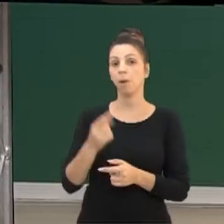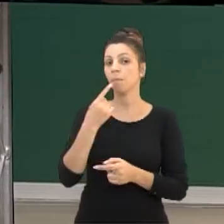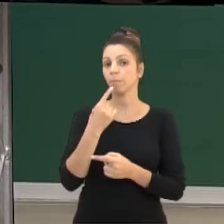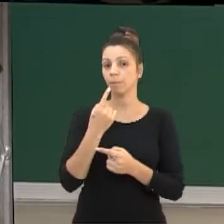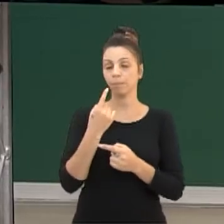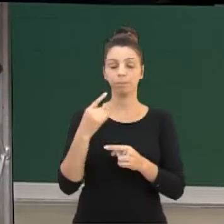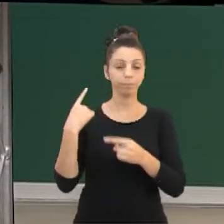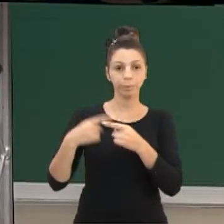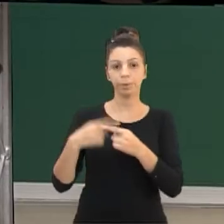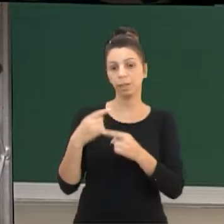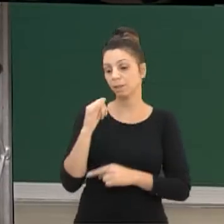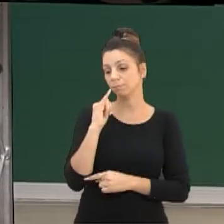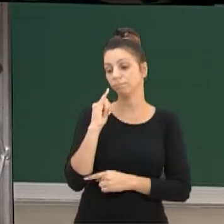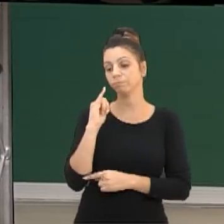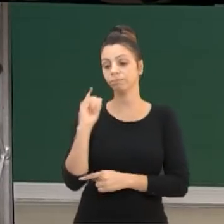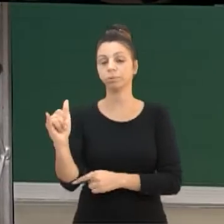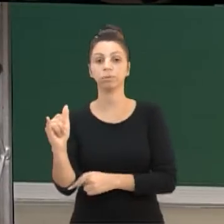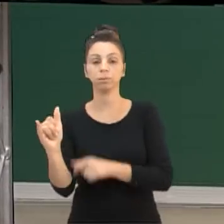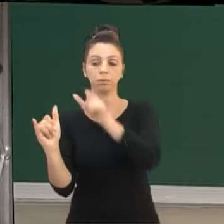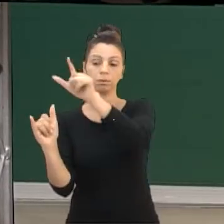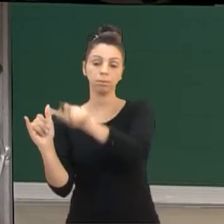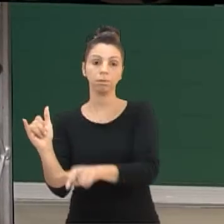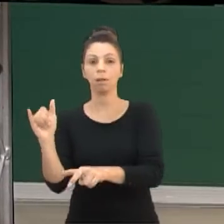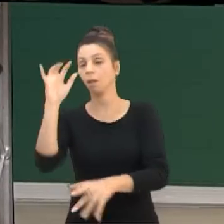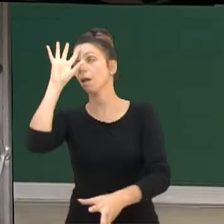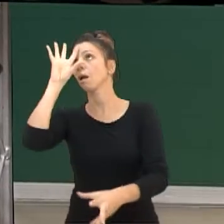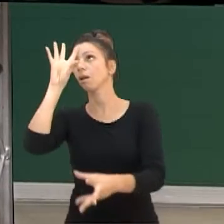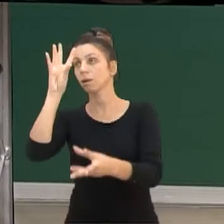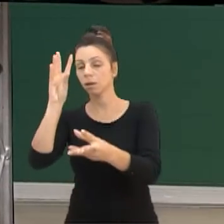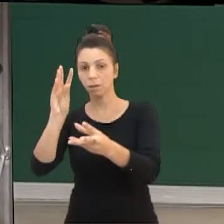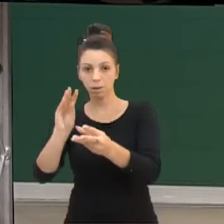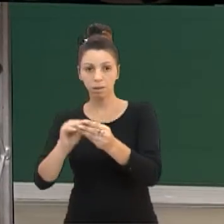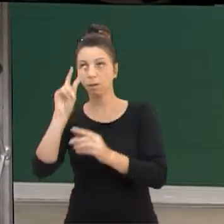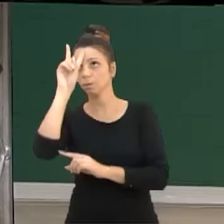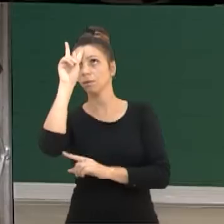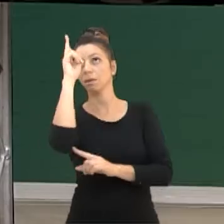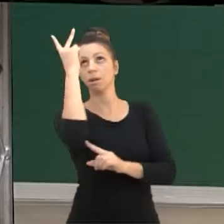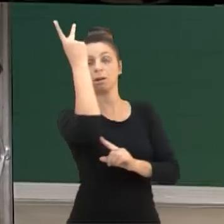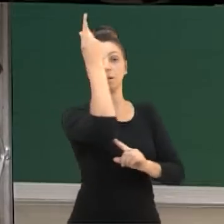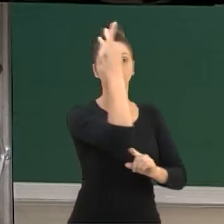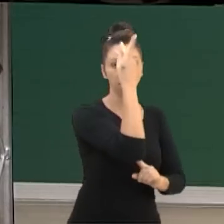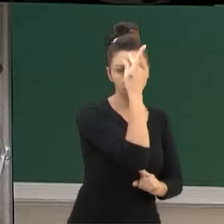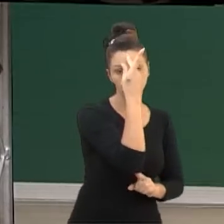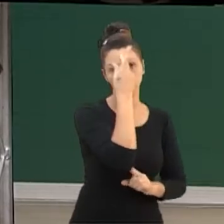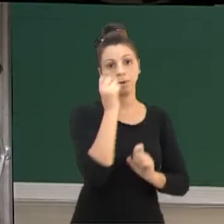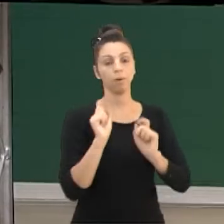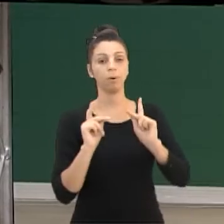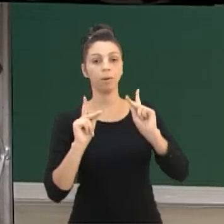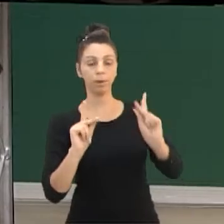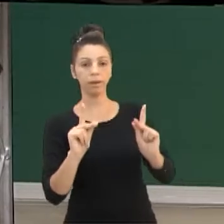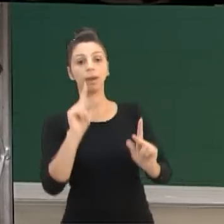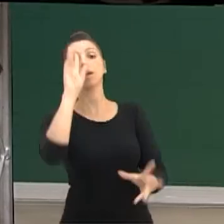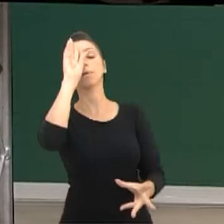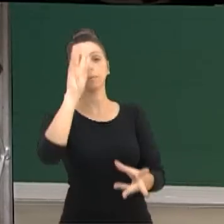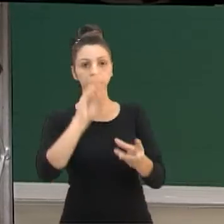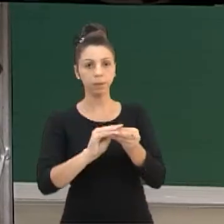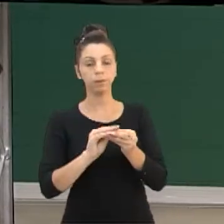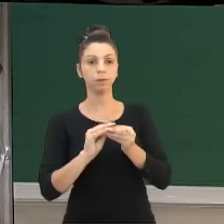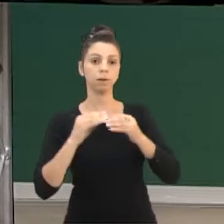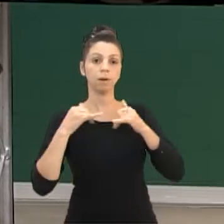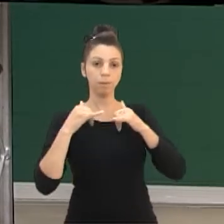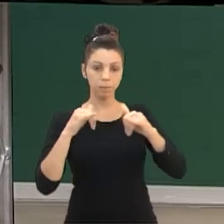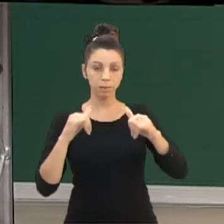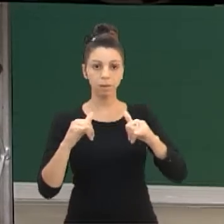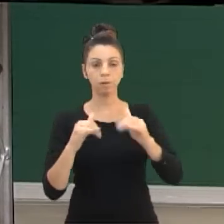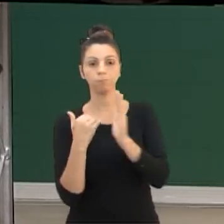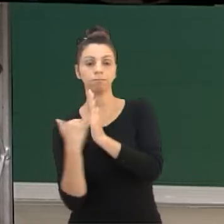essa mensagem, ele tenta compreender, tenta decodificar, para daí dizer, ah, sim, essa mensagem vai ser útil para mim, vai contribuir com o meu